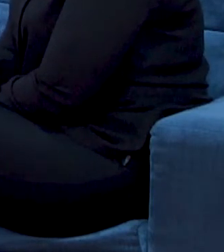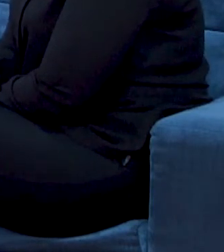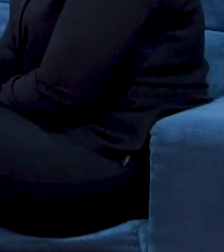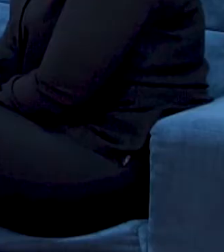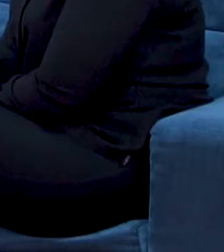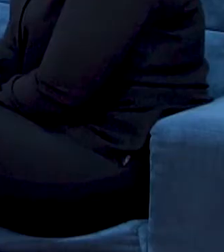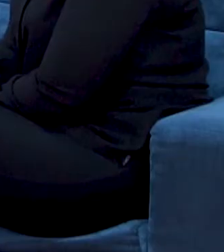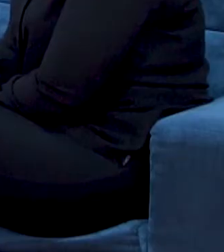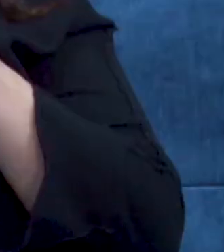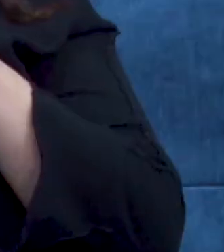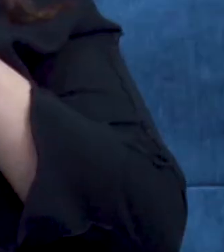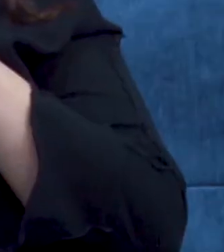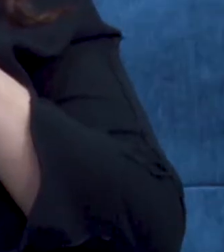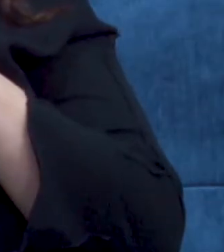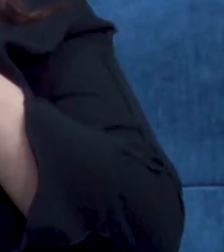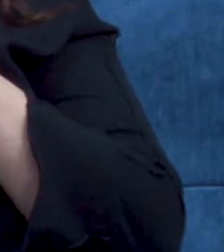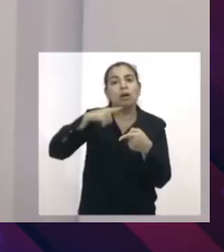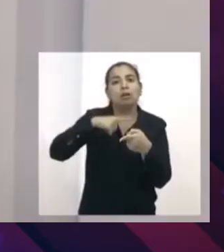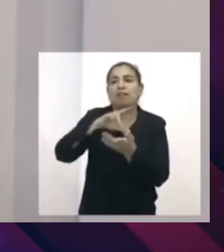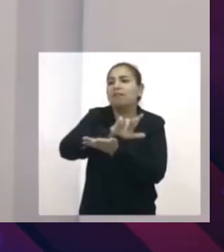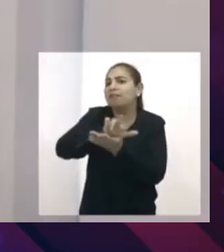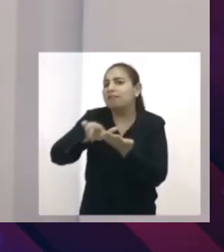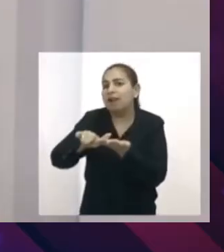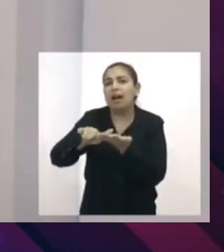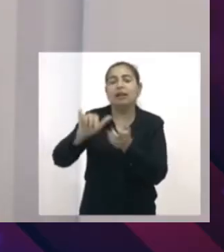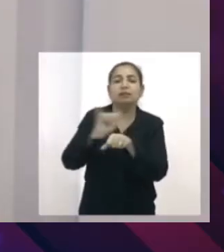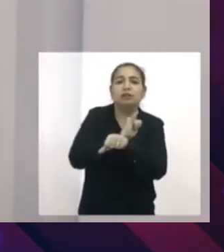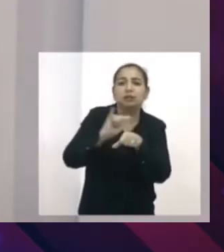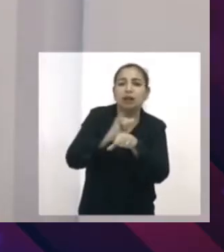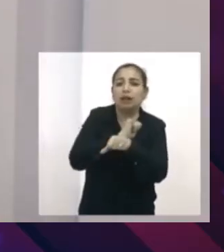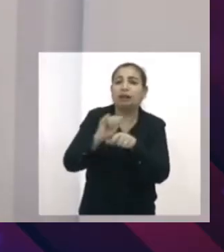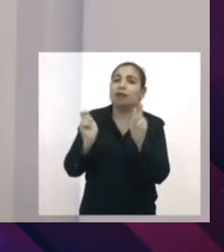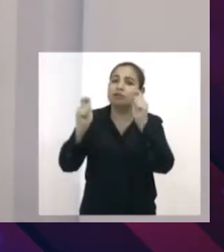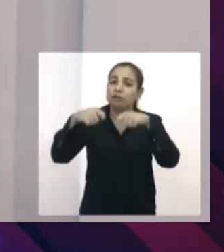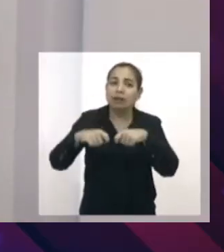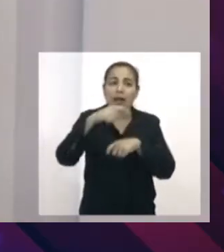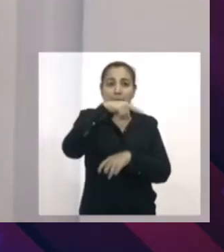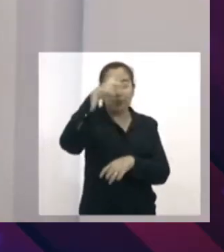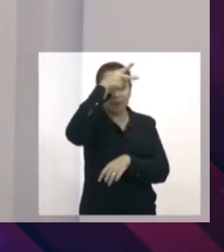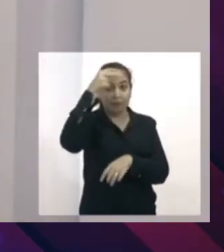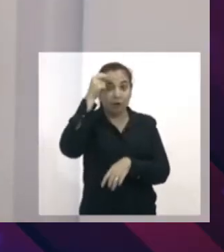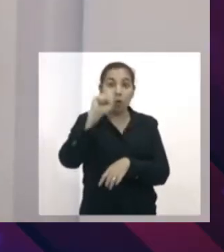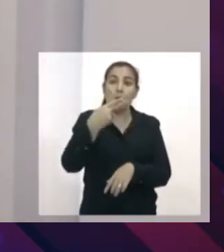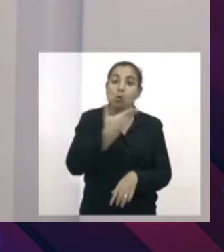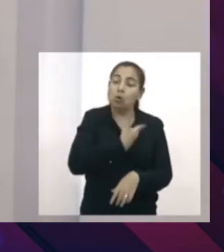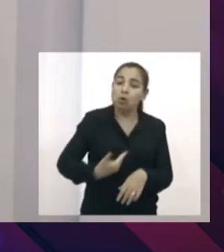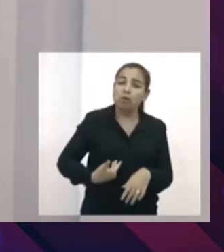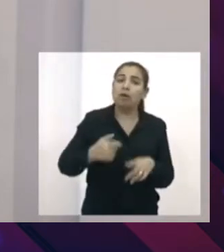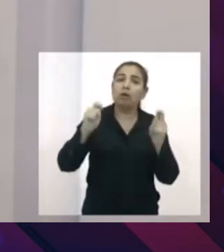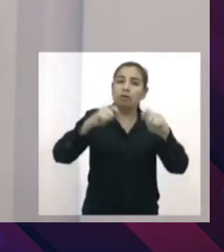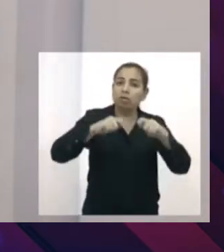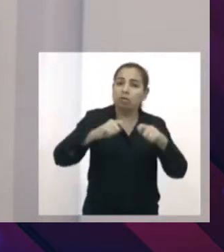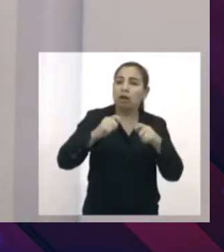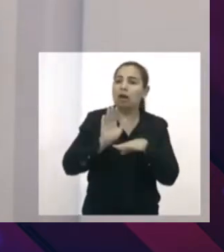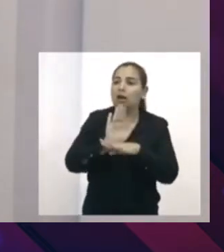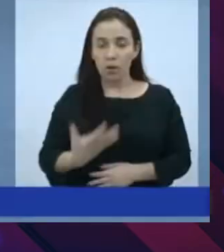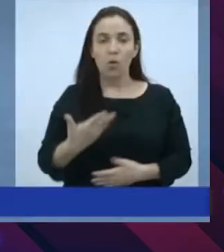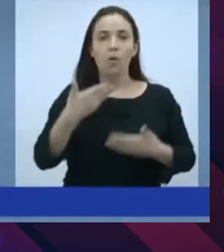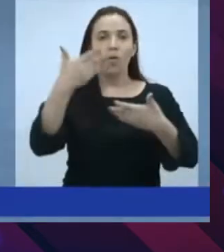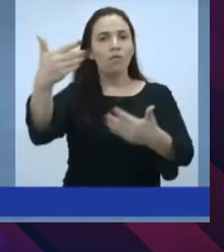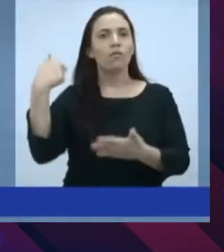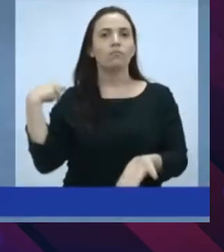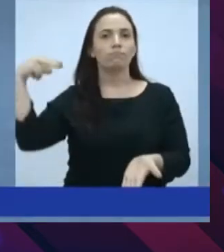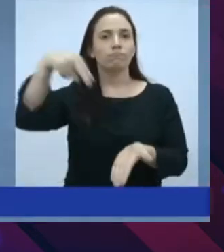É só uma curiosidade A questão Quando a gente fala De legislação Também Nós somos intérpretes De Libras Da TV Fortaleza